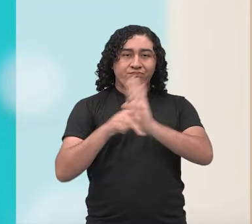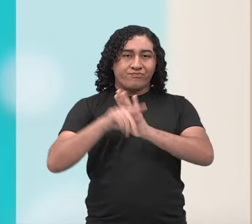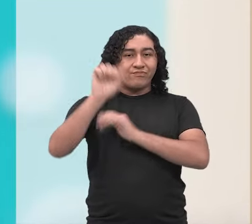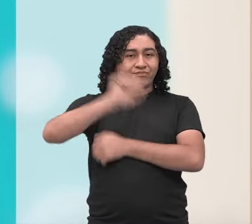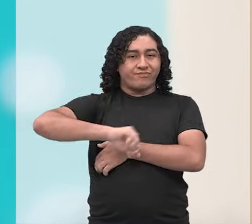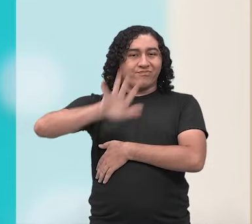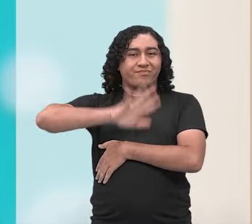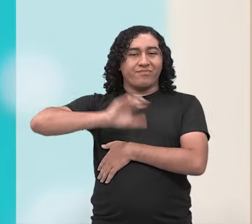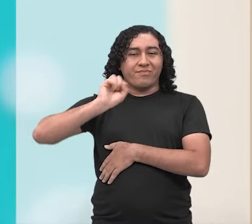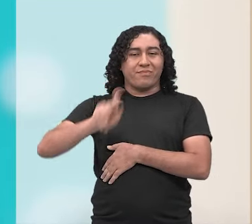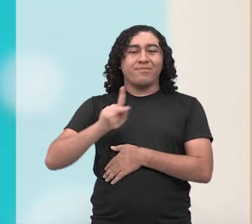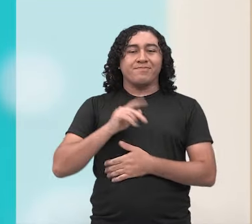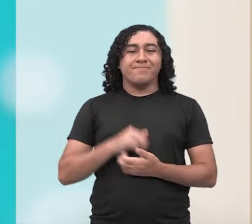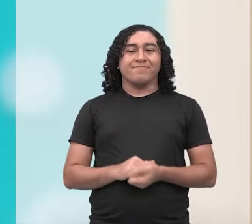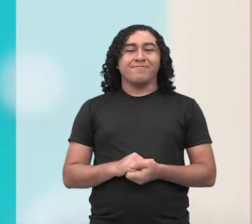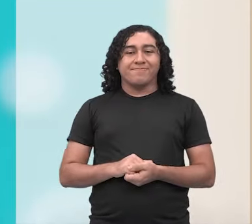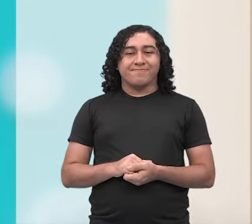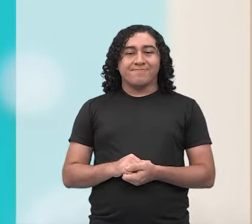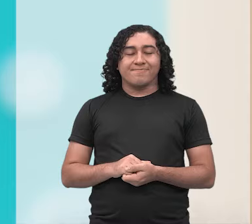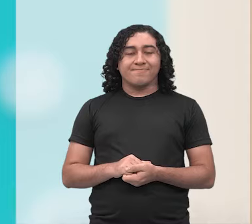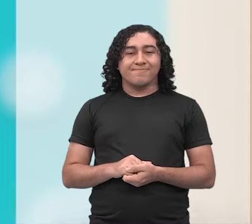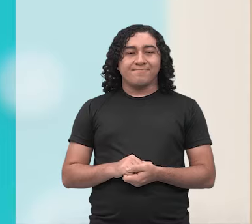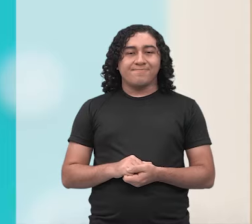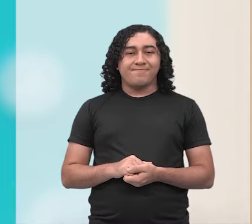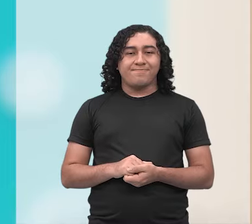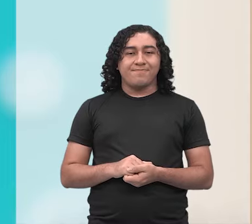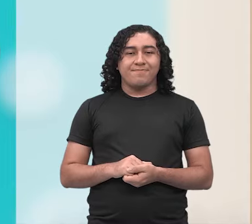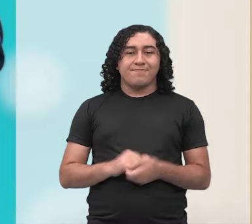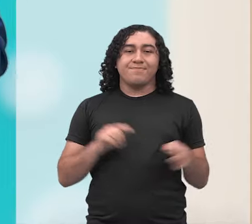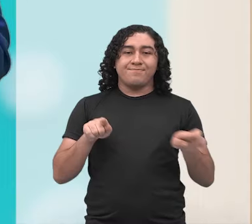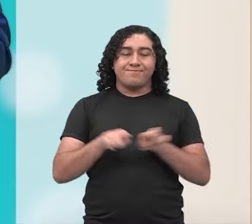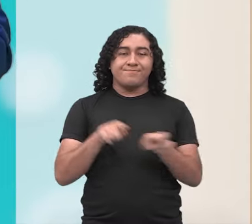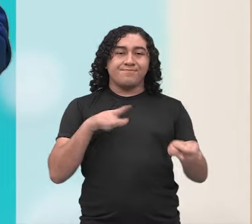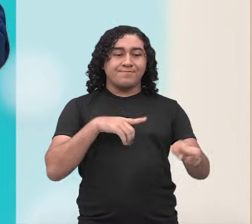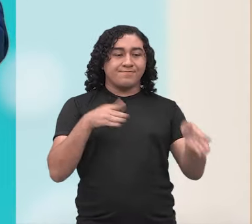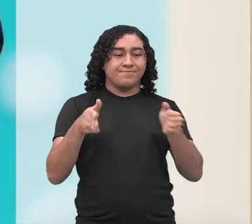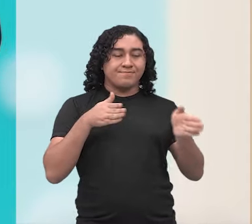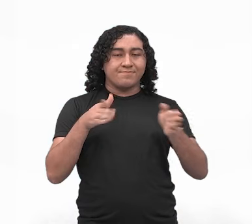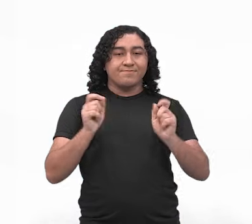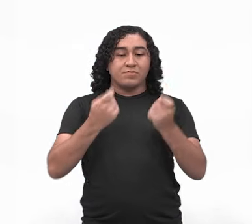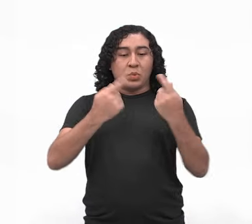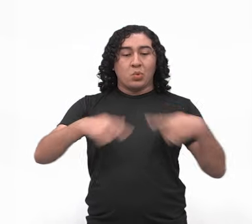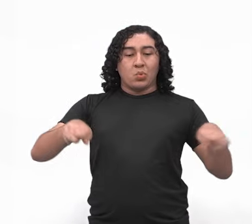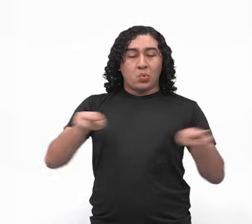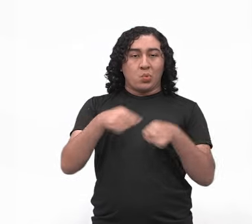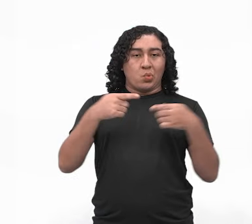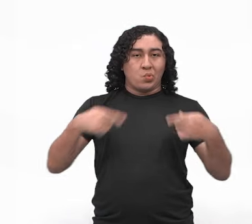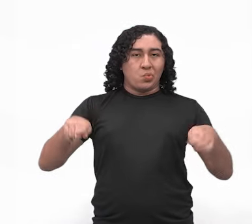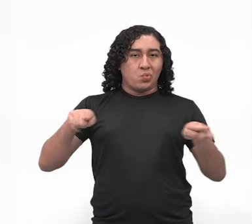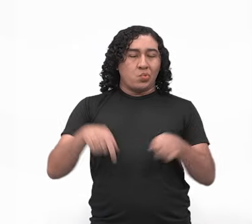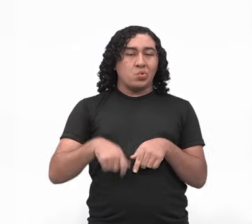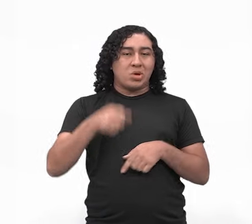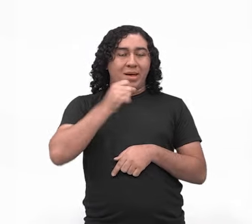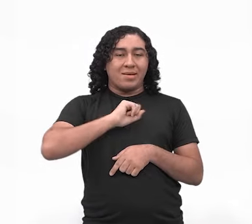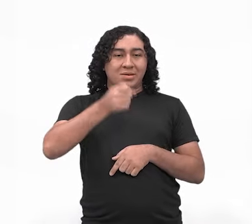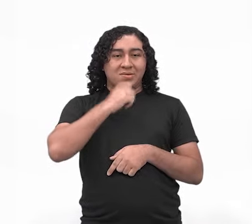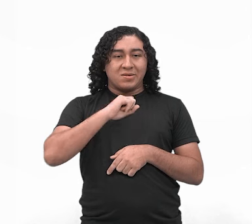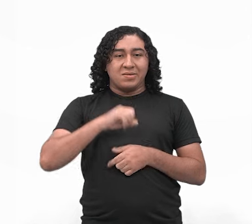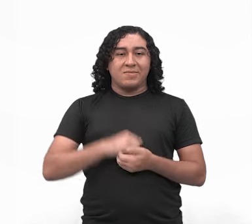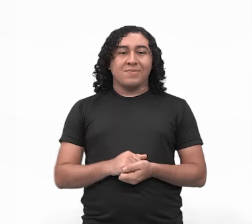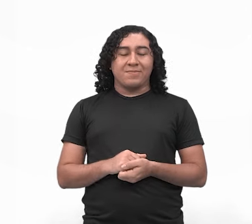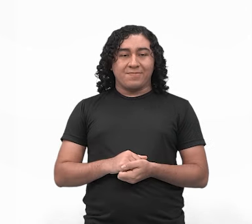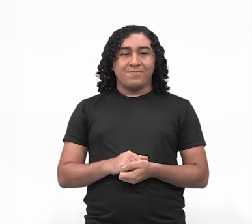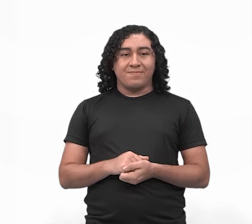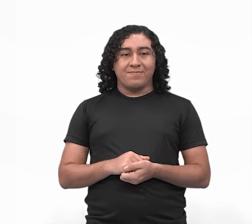imagens, certo? E aí nós temos também nesse período a questão da música antiga. Vamos ver as características. Música